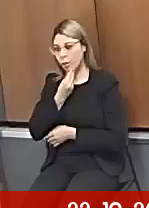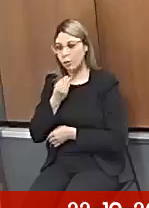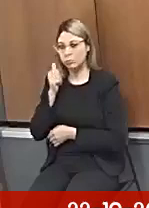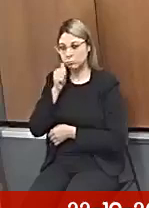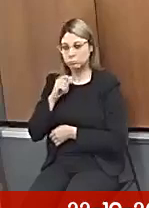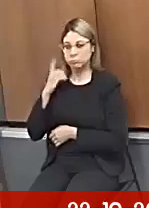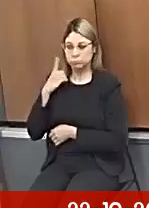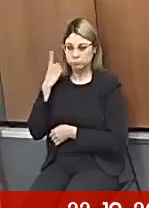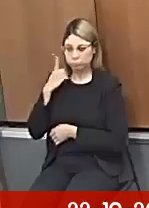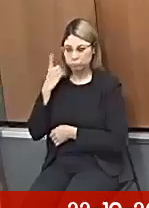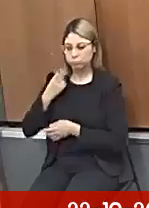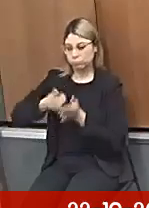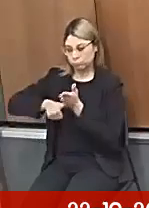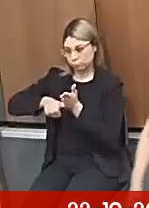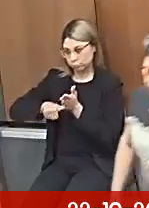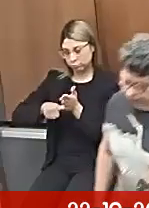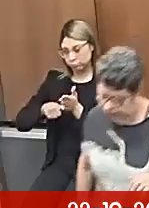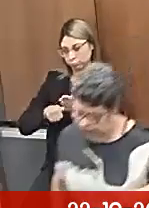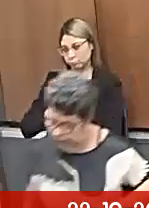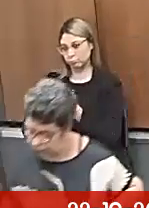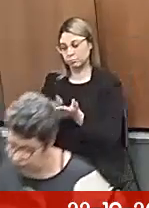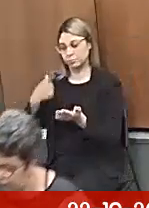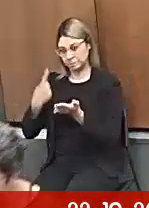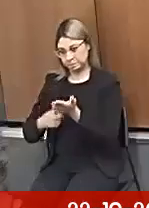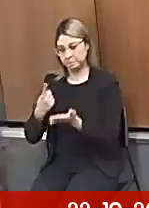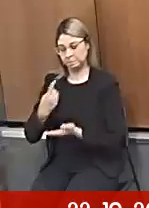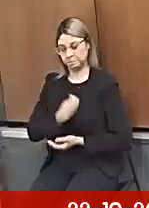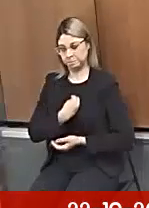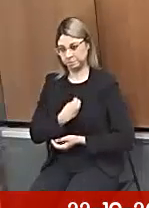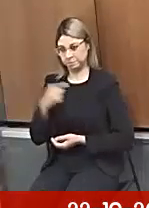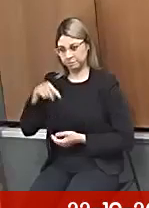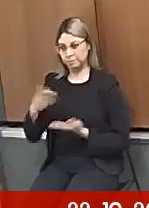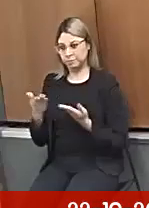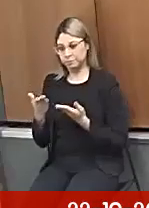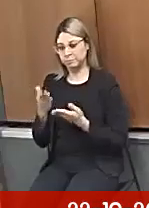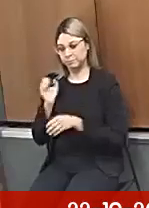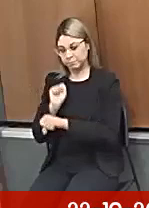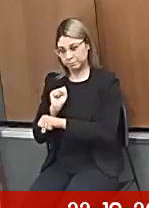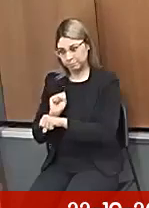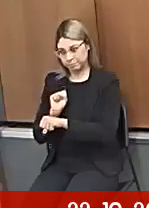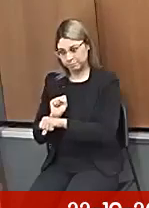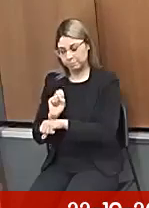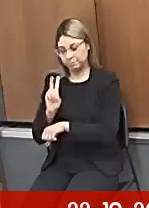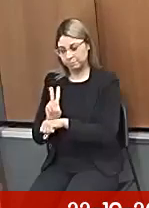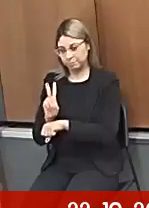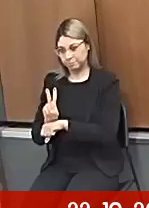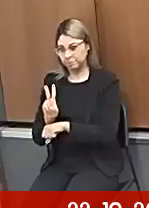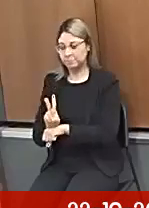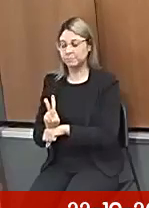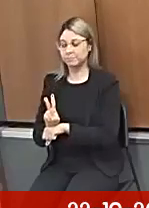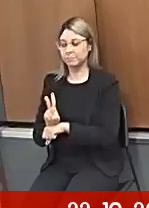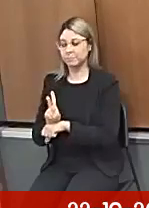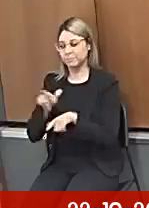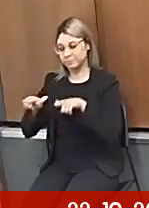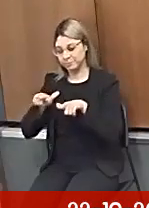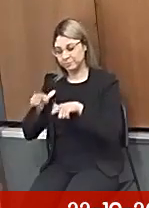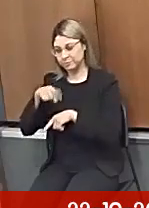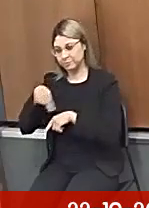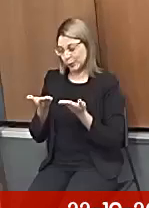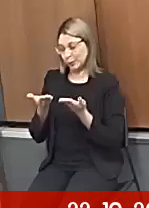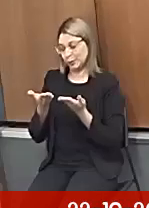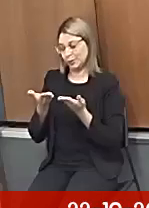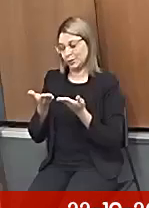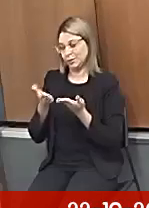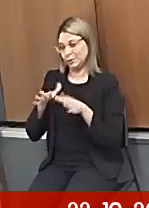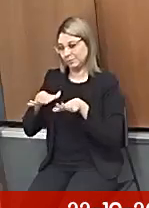Do ponto biométrico de presença. Nesse momento, a presidência suspende temporariamente os trabalhos para a organização do ambiente.